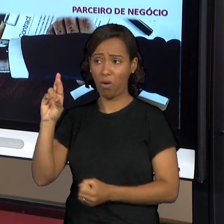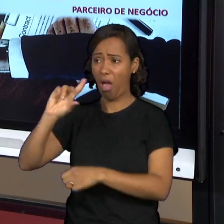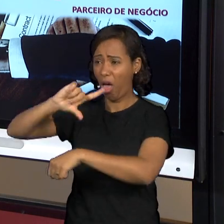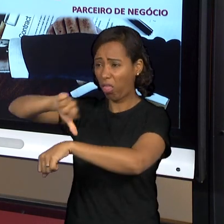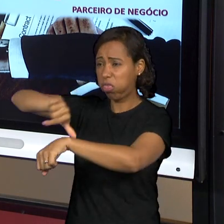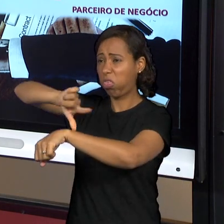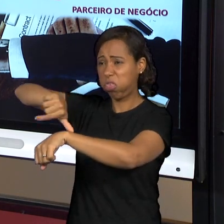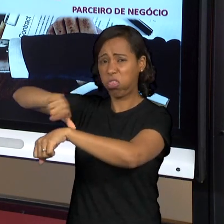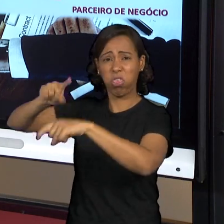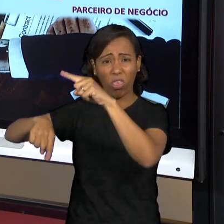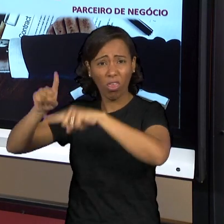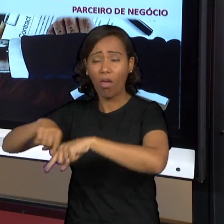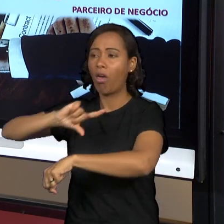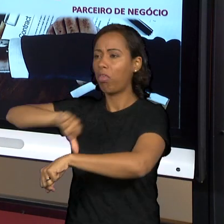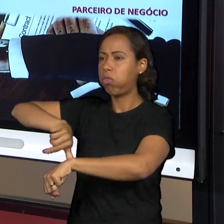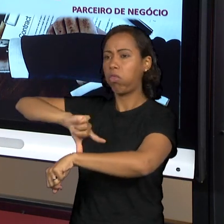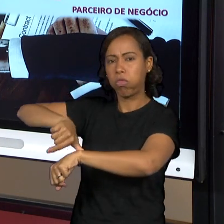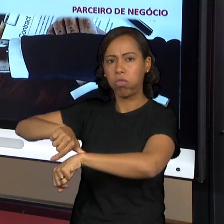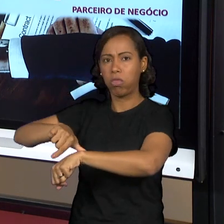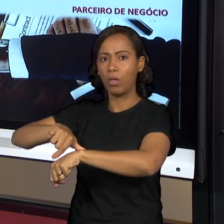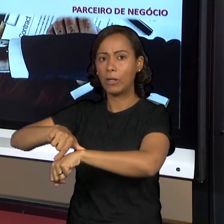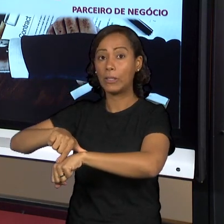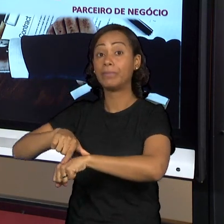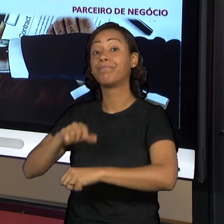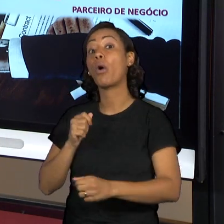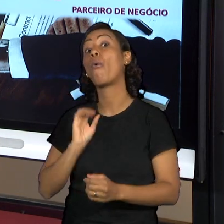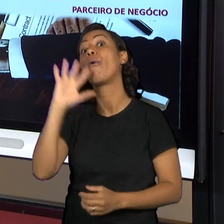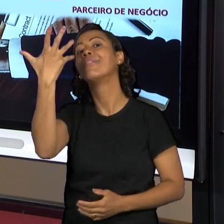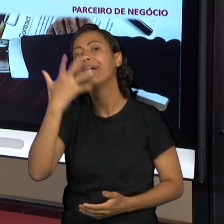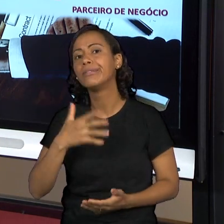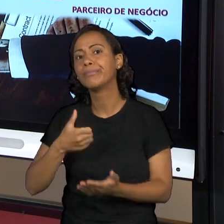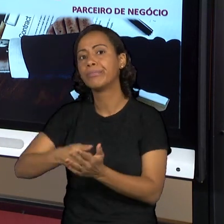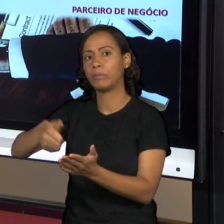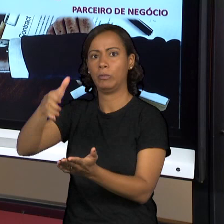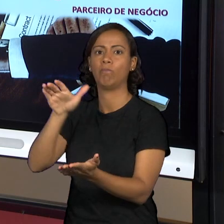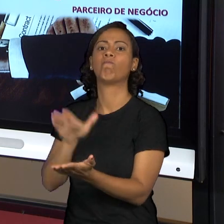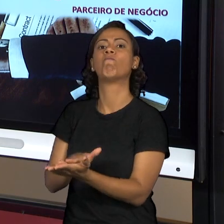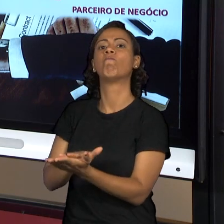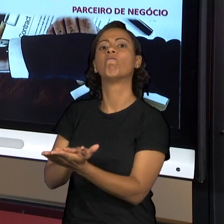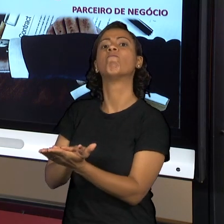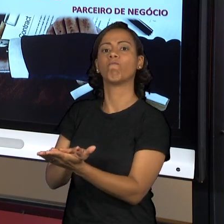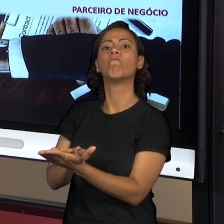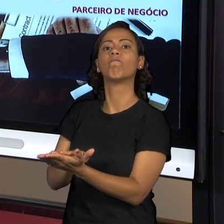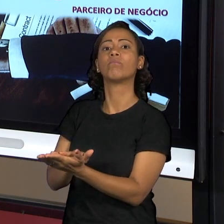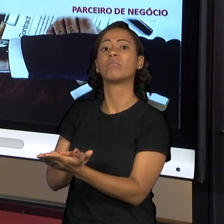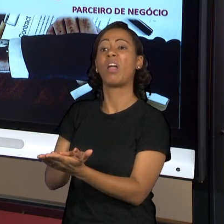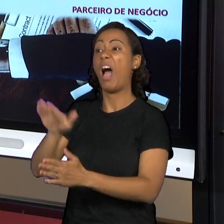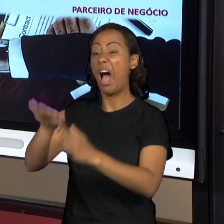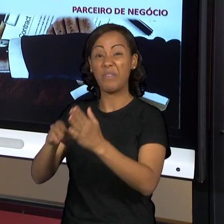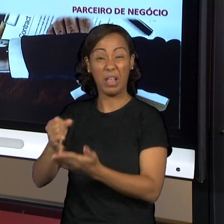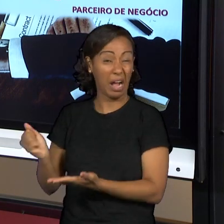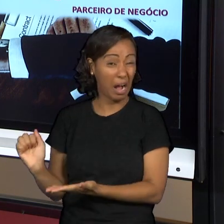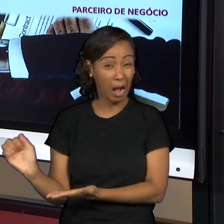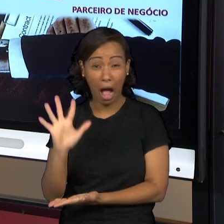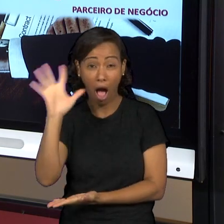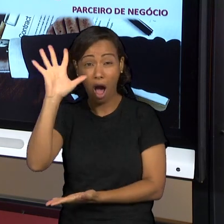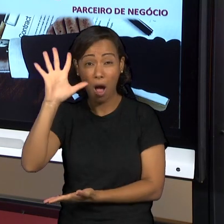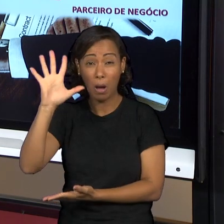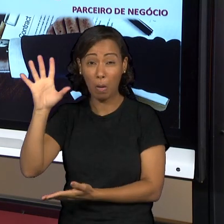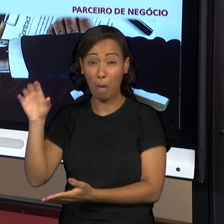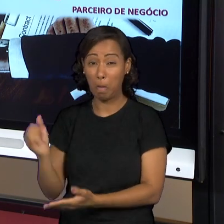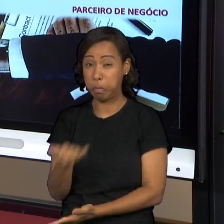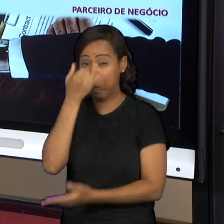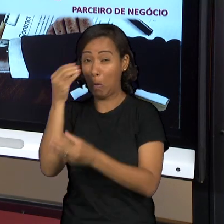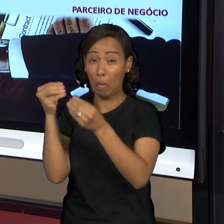sofrer multas, ela pode ter que pagar multas que são altíssimas, pode inclusive chegar a quebrar a estrutura organizacional. E